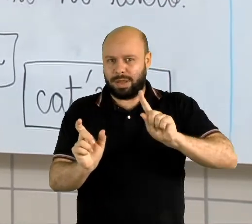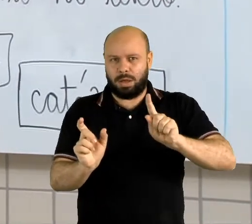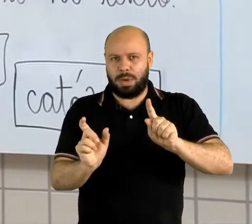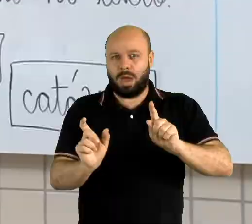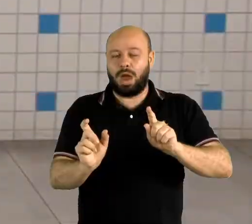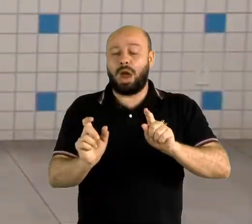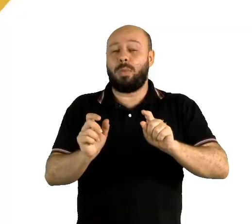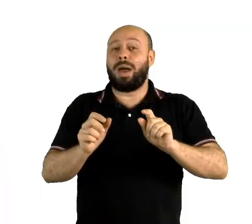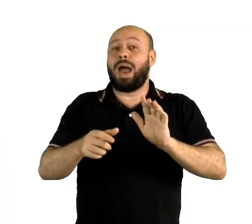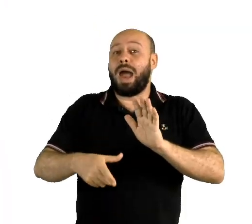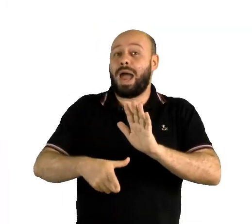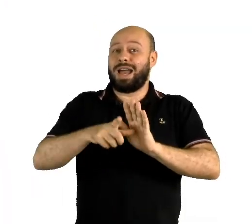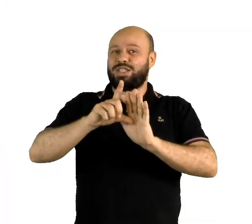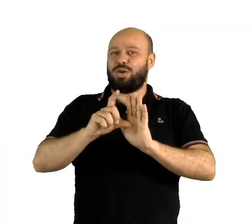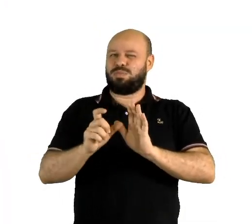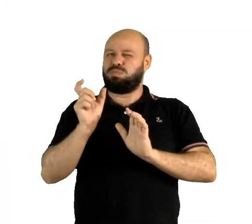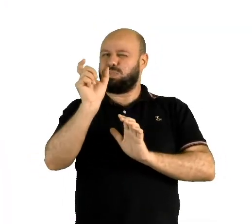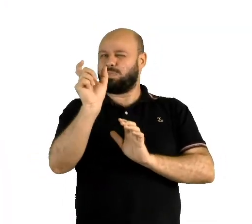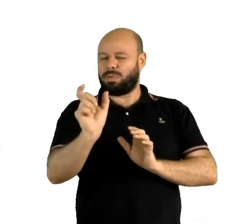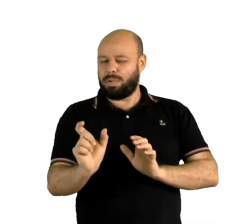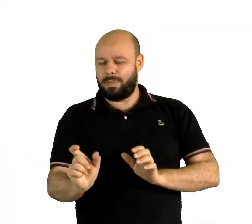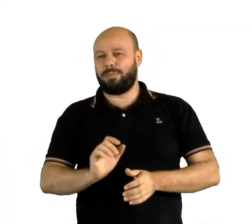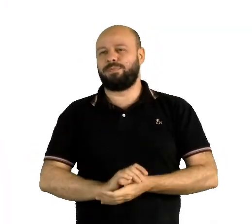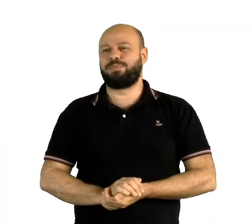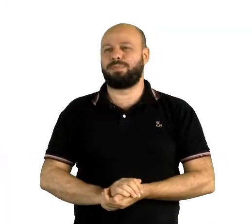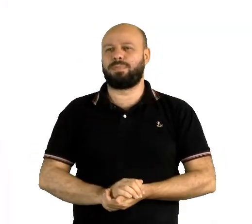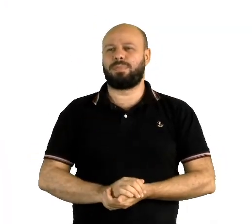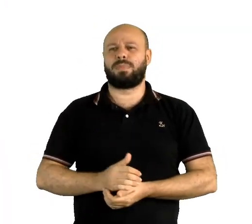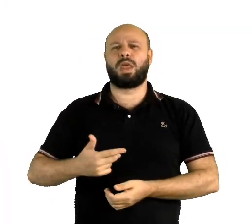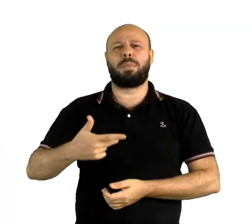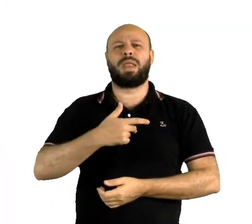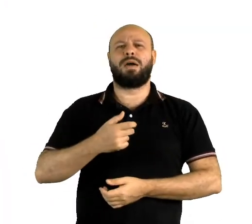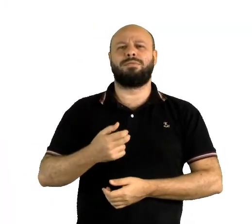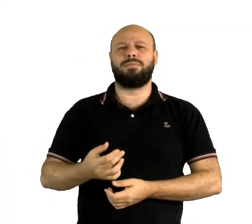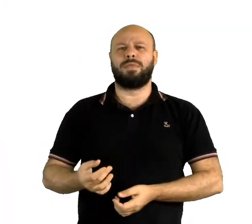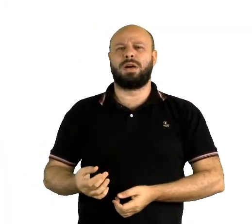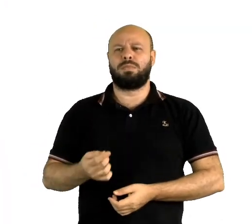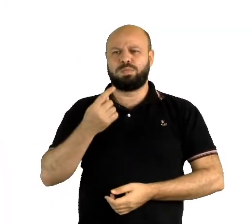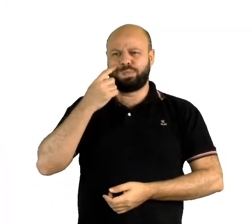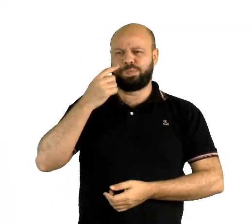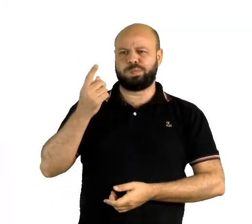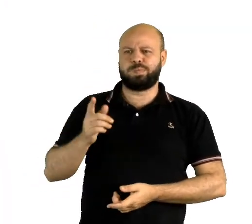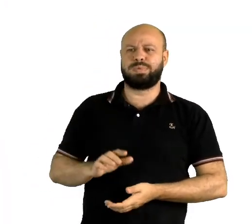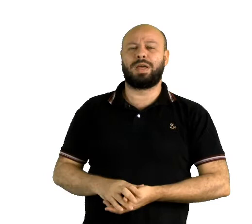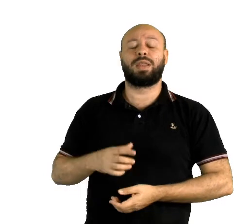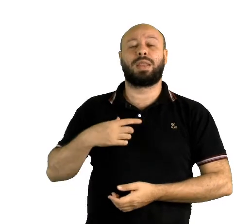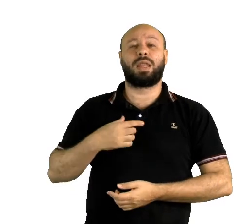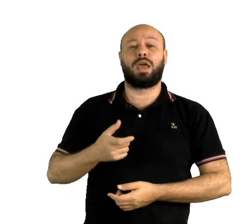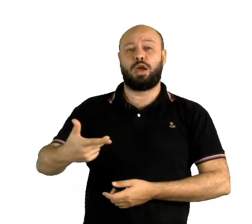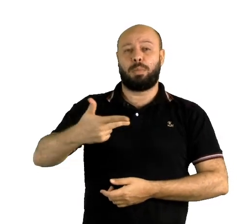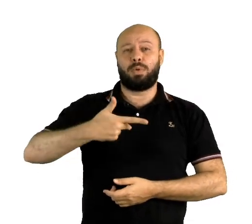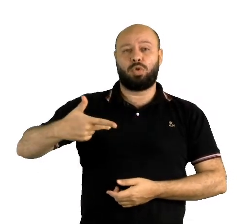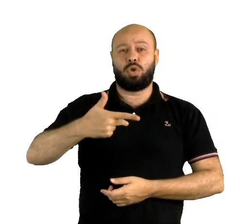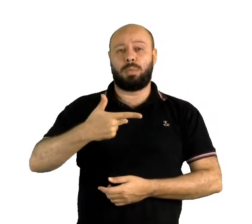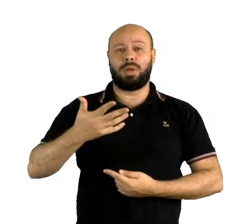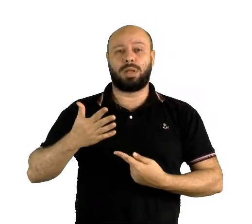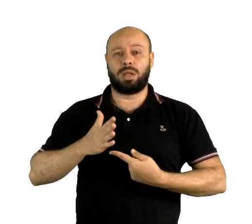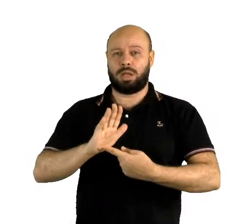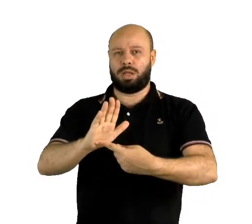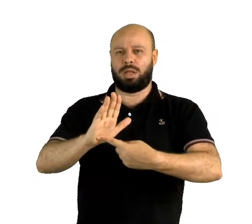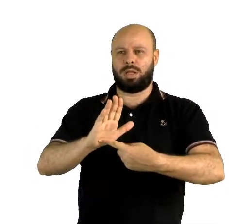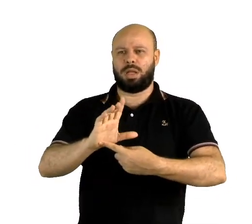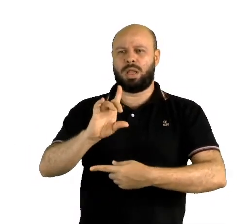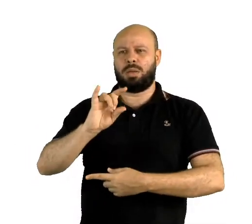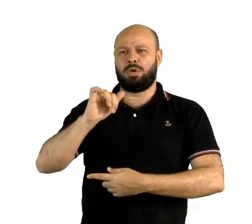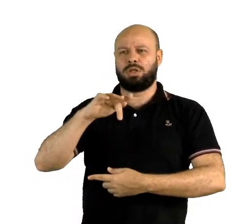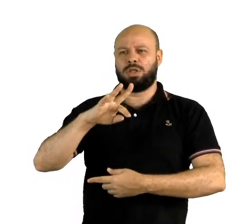slide. Observe. As palavras destacadas são pronomes demonstrativos. Elas retomam